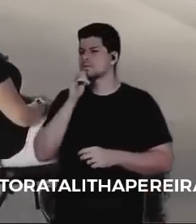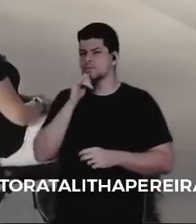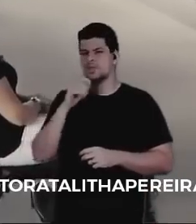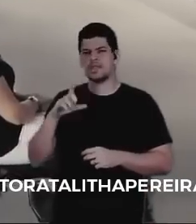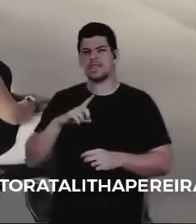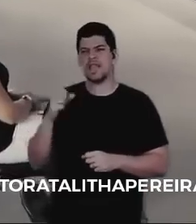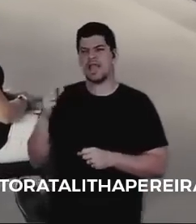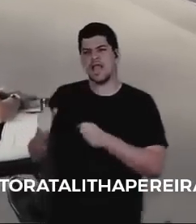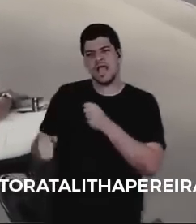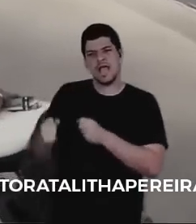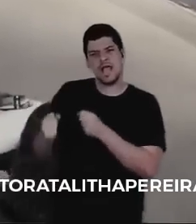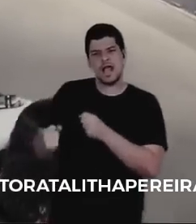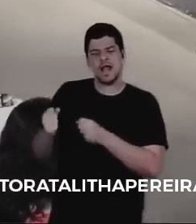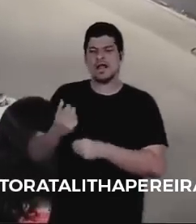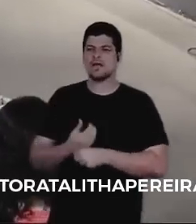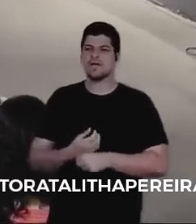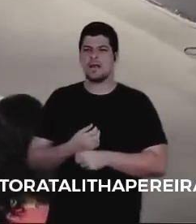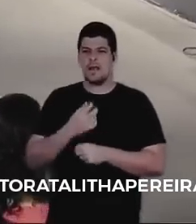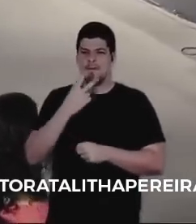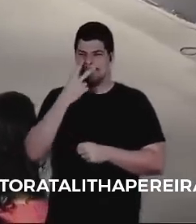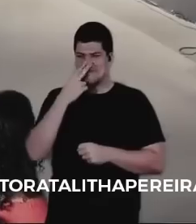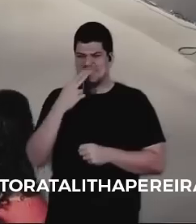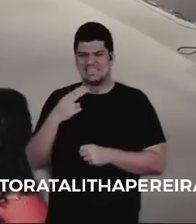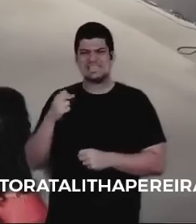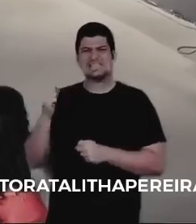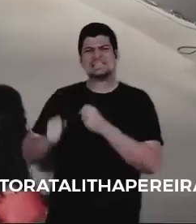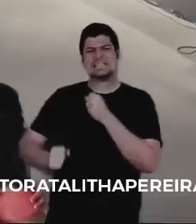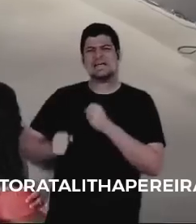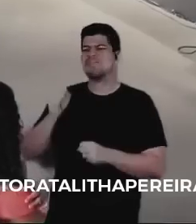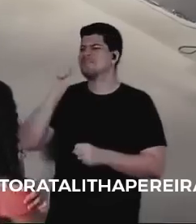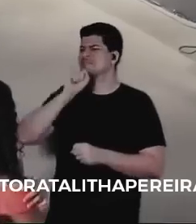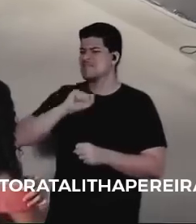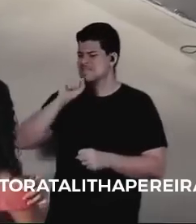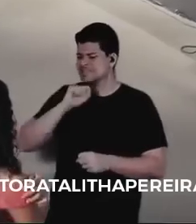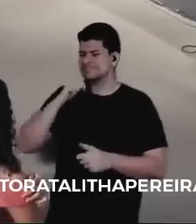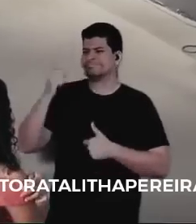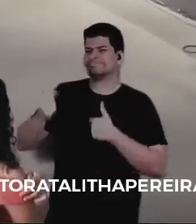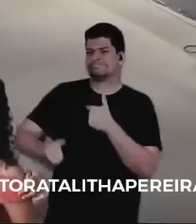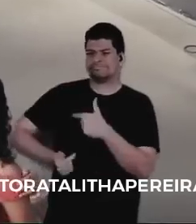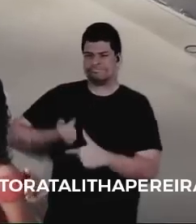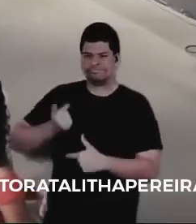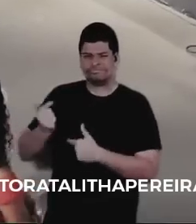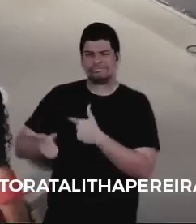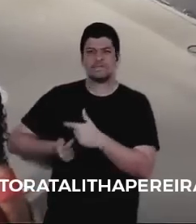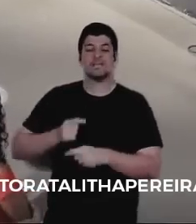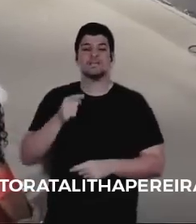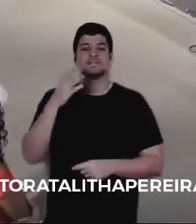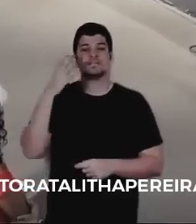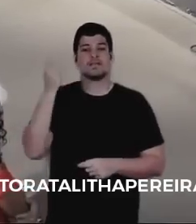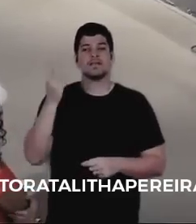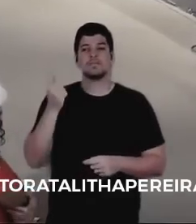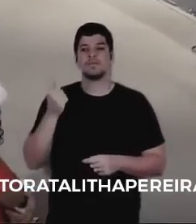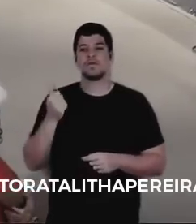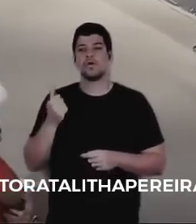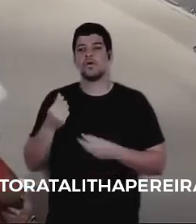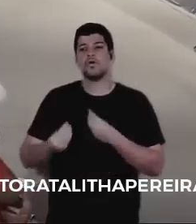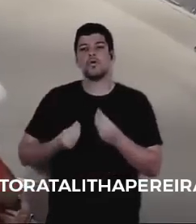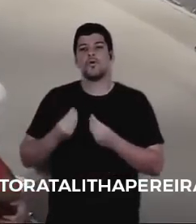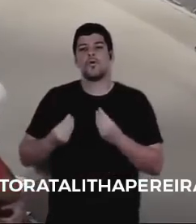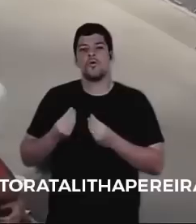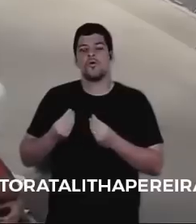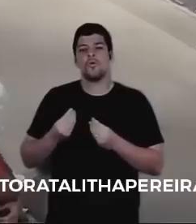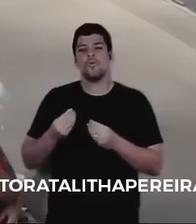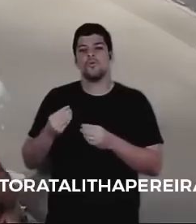um carro que já está dando muito trabalho. Sabe quando é que você entende que tem que trocar de carro? Quando